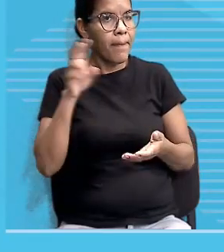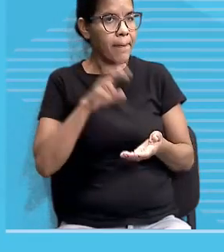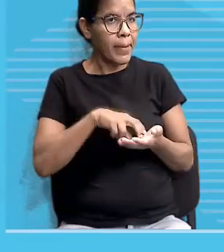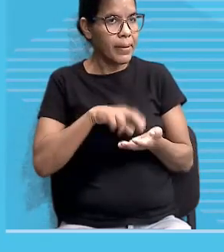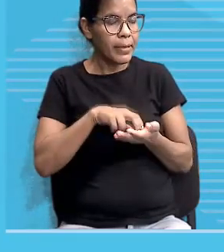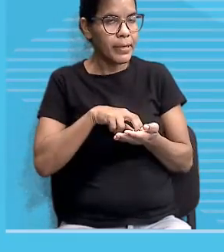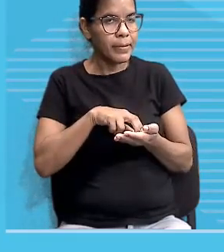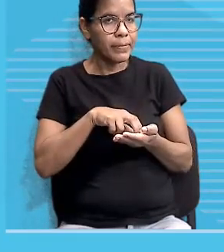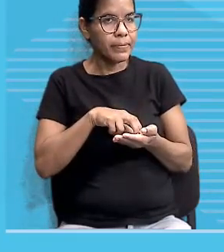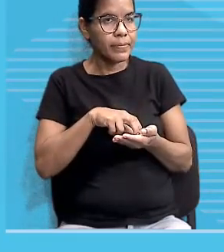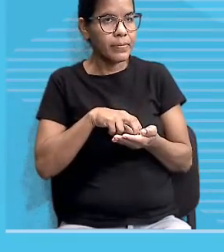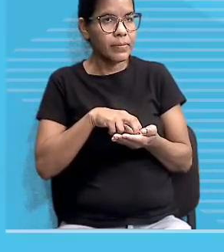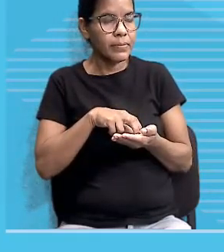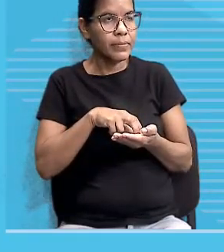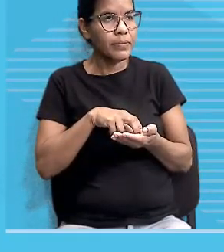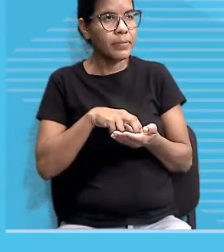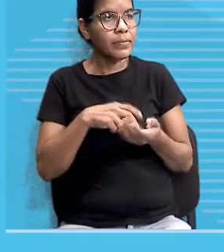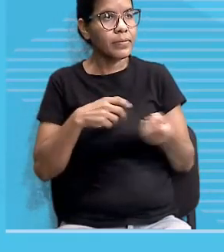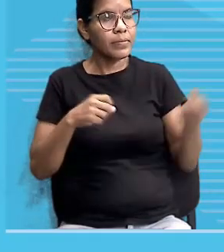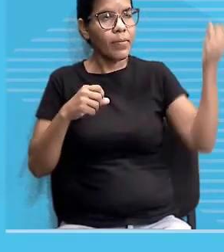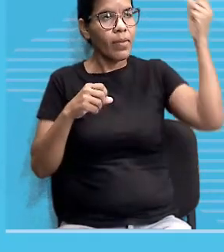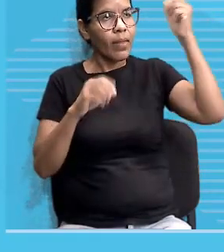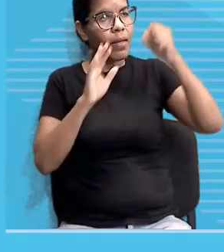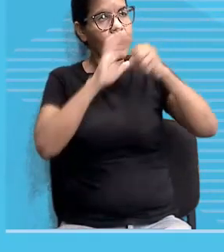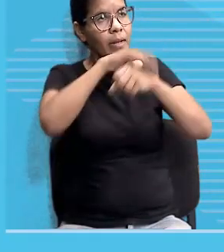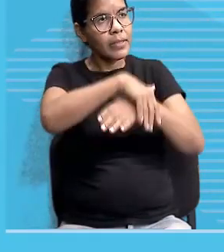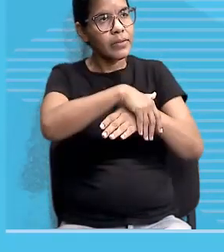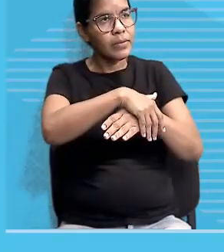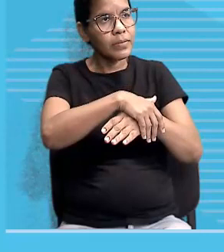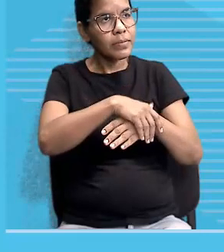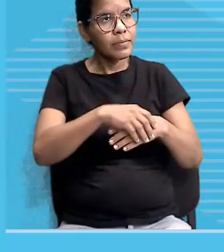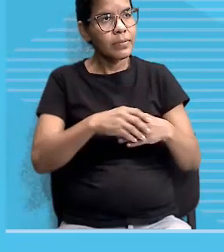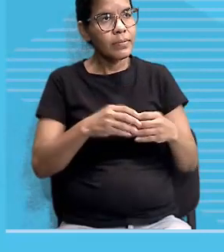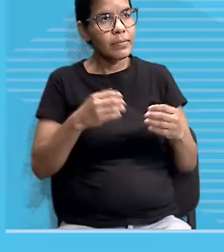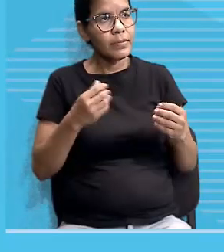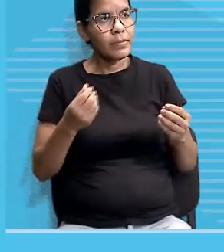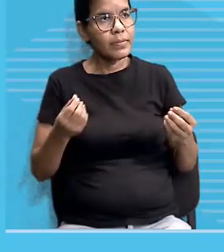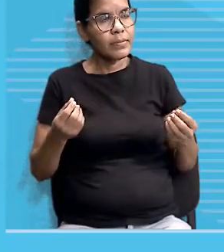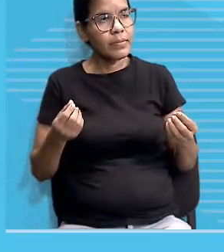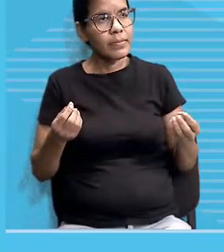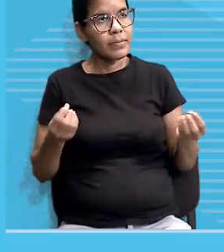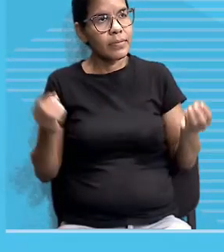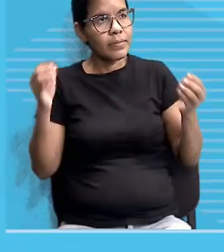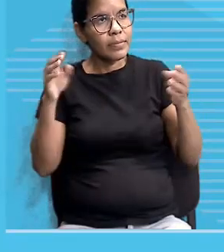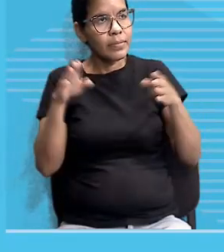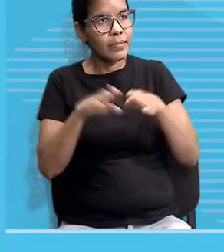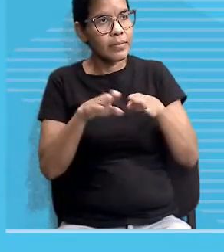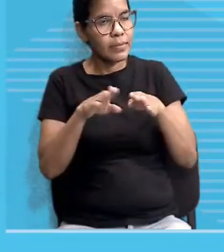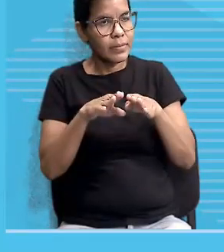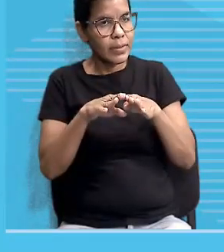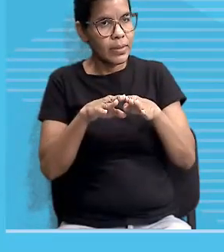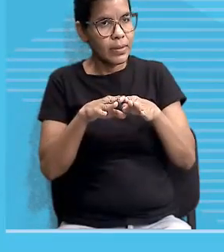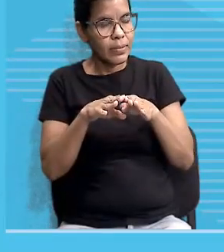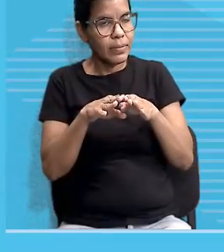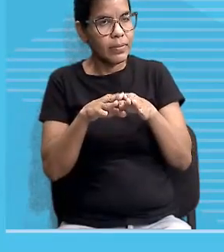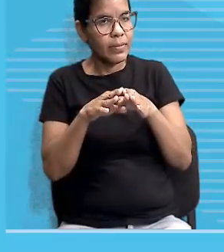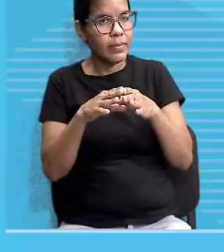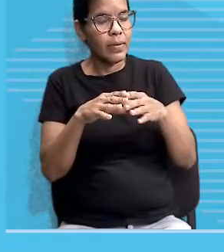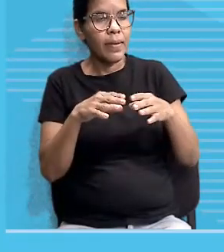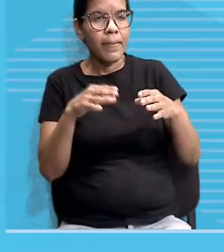manhã à noite É esse mesmo banhista